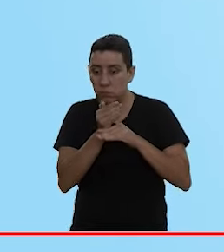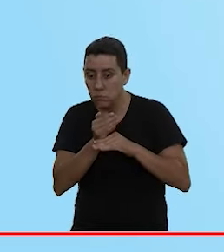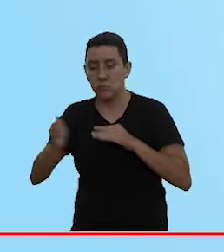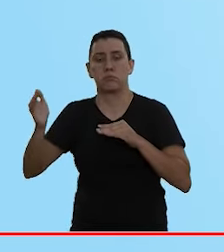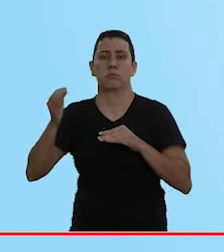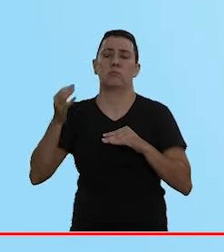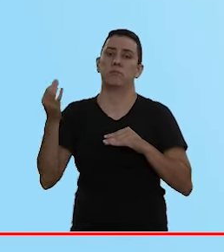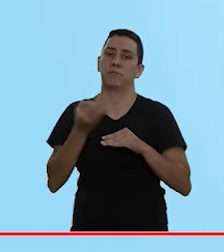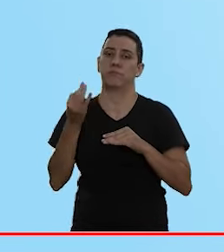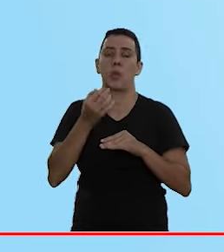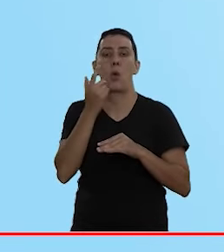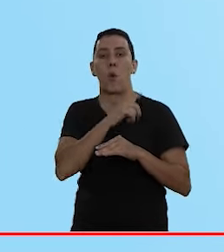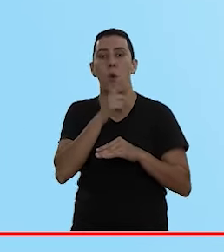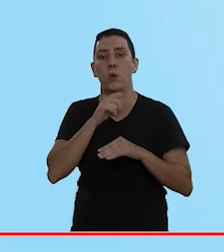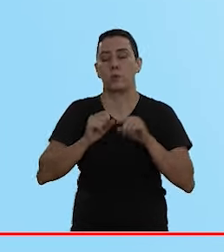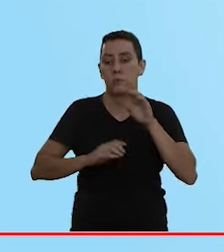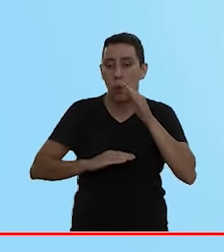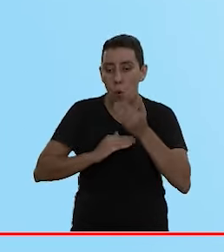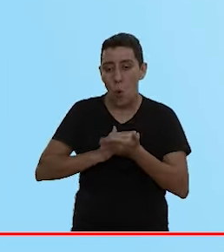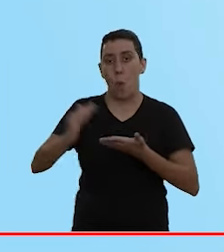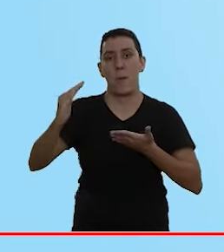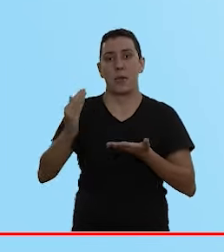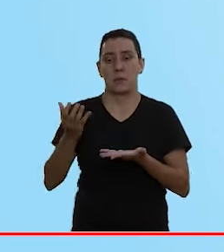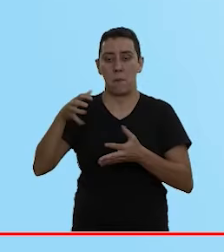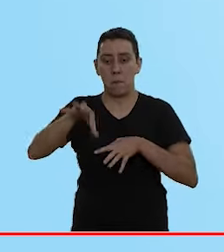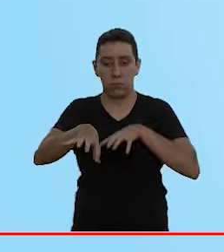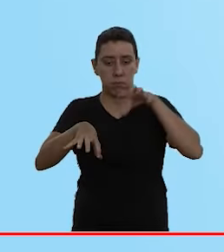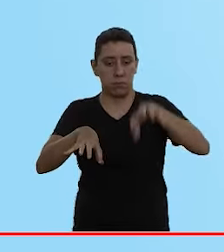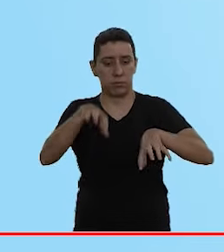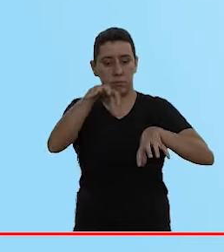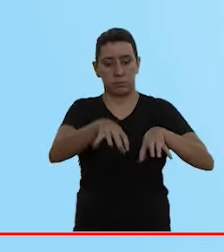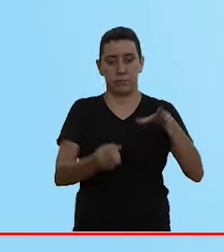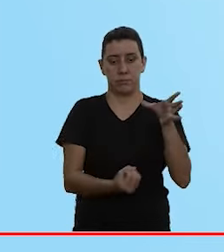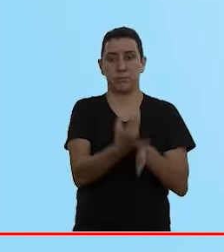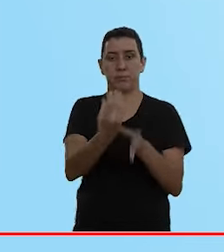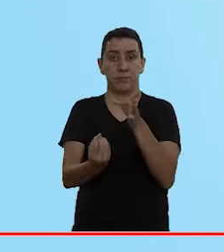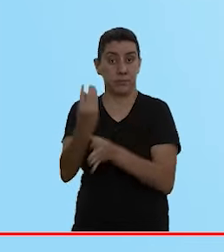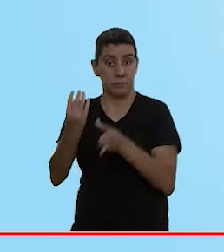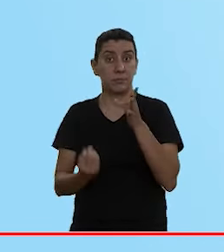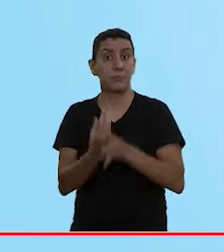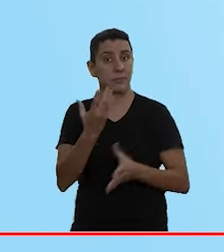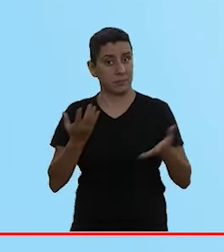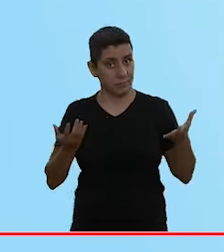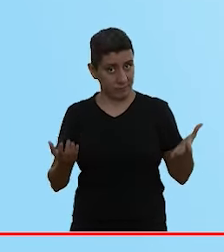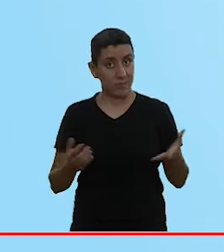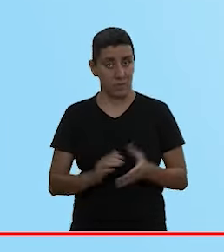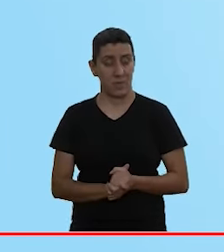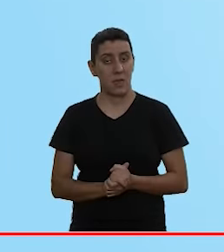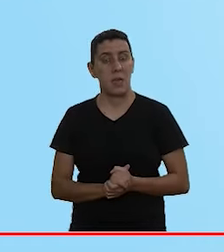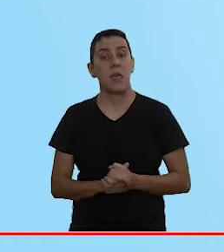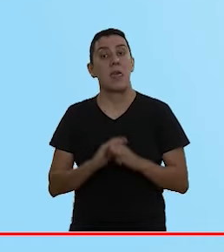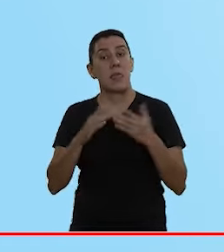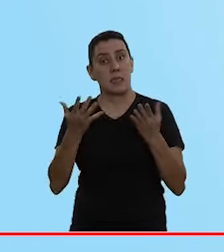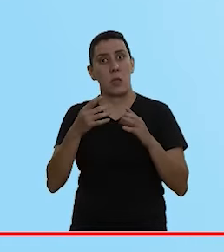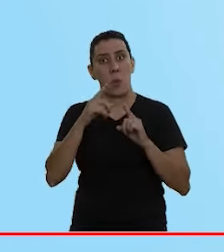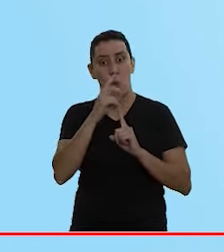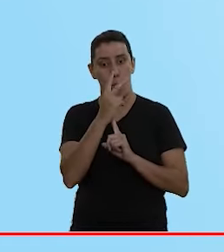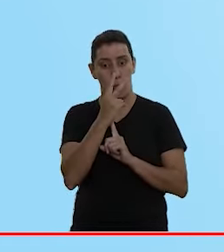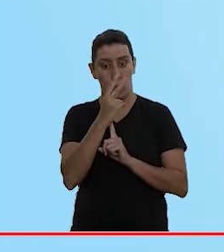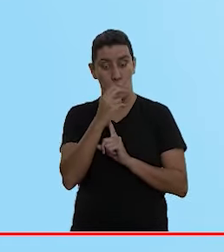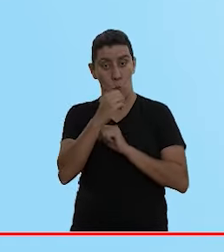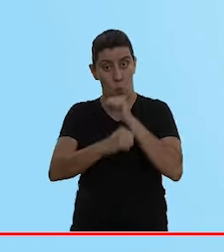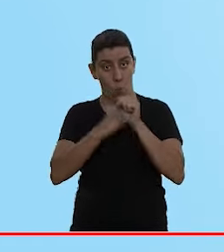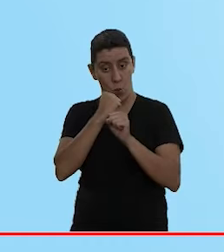de sistemas fotovoltaicos foram instalados. Com isso, a energia solar começou a crescer exponencialmente. Em 2010,